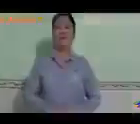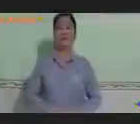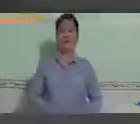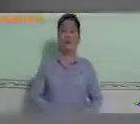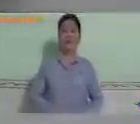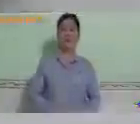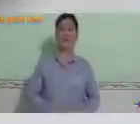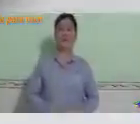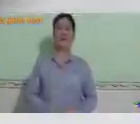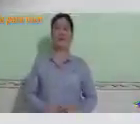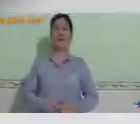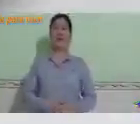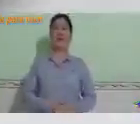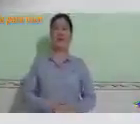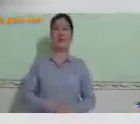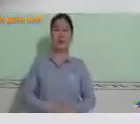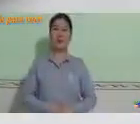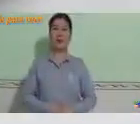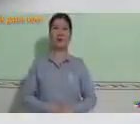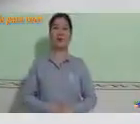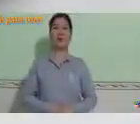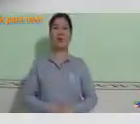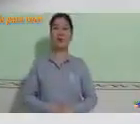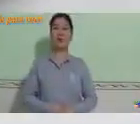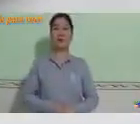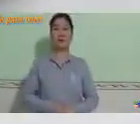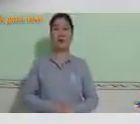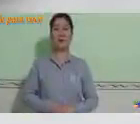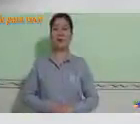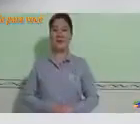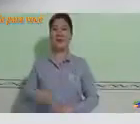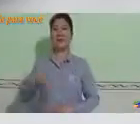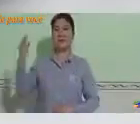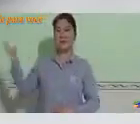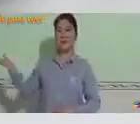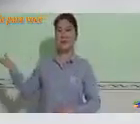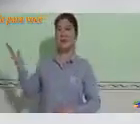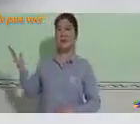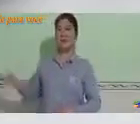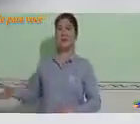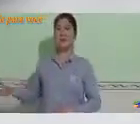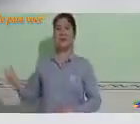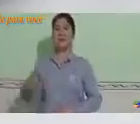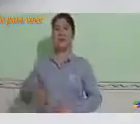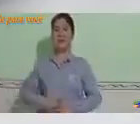Assim, deve-se utilizar a quantidade desejada e depois voltar a guardar na geladeira.